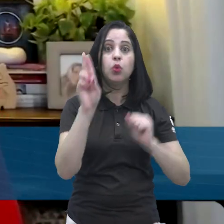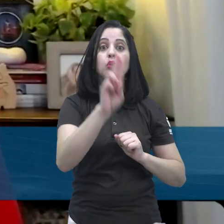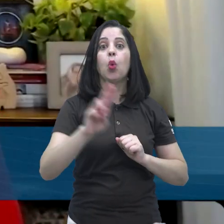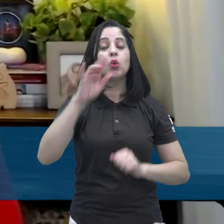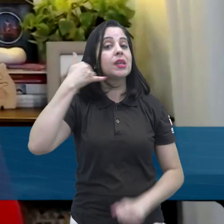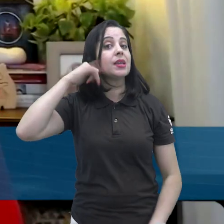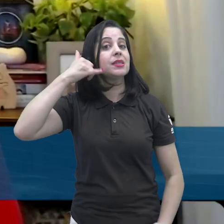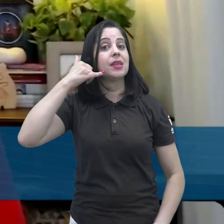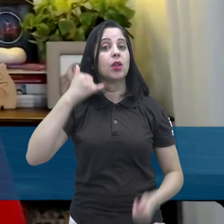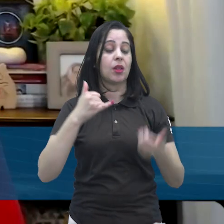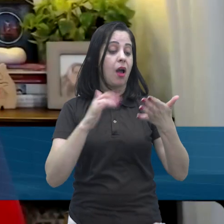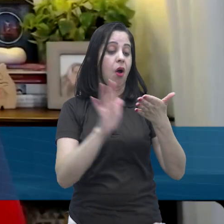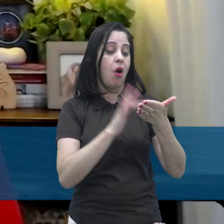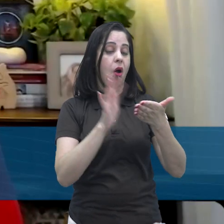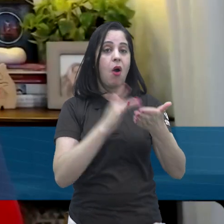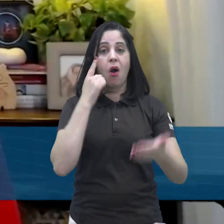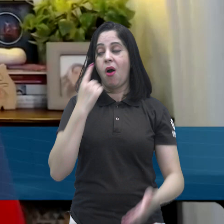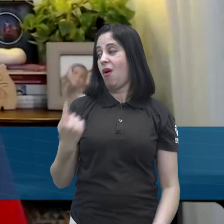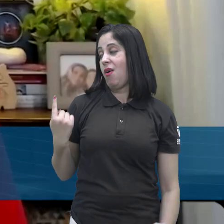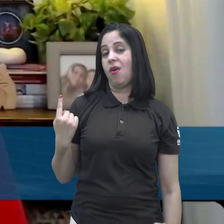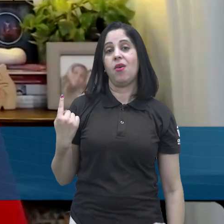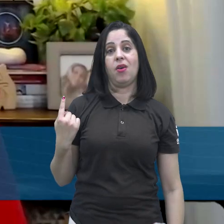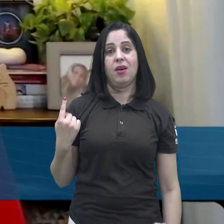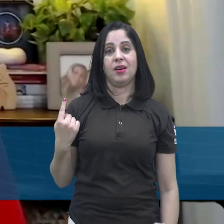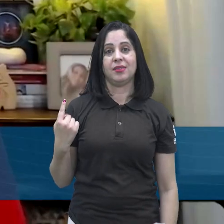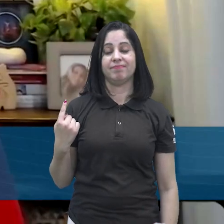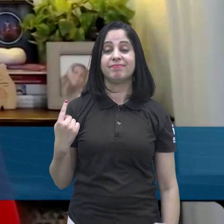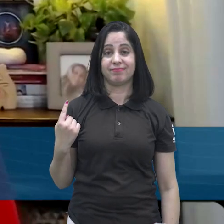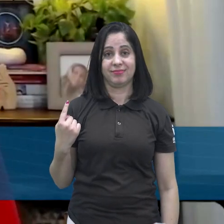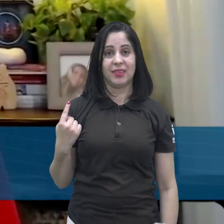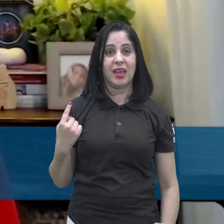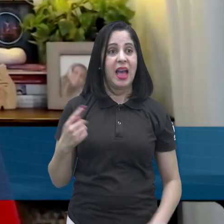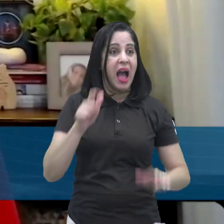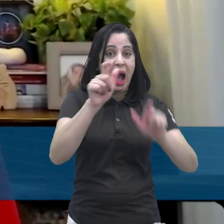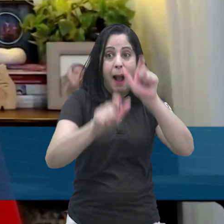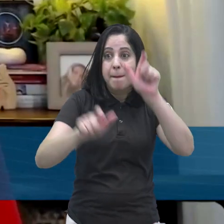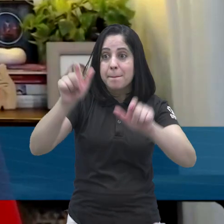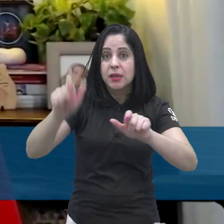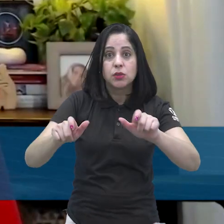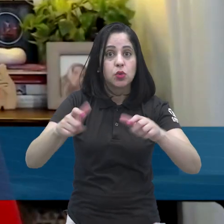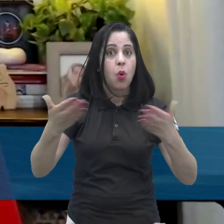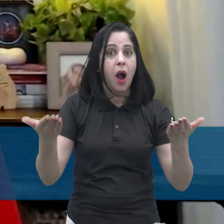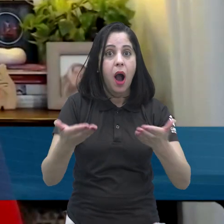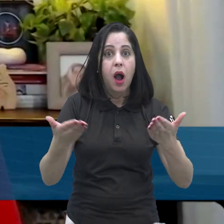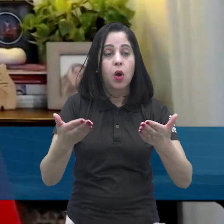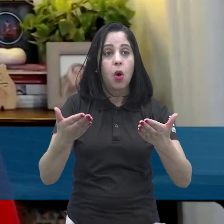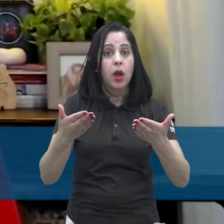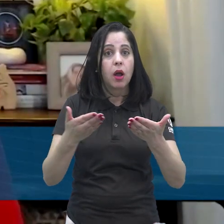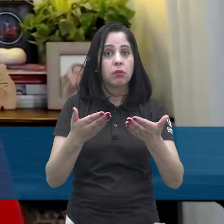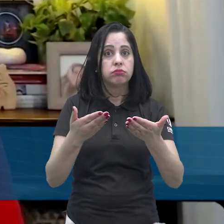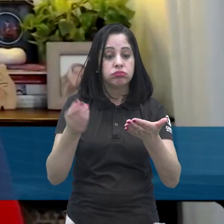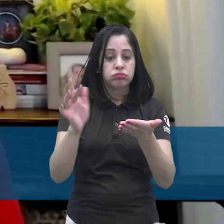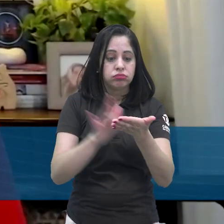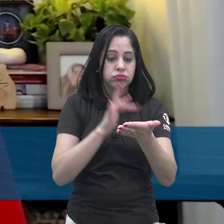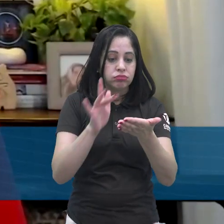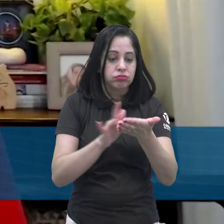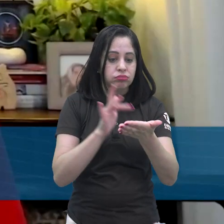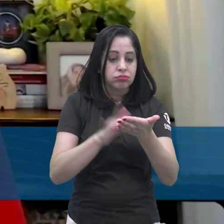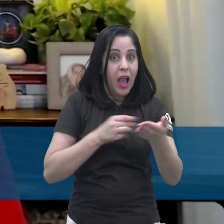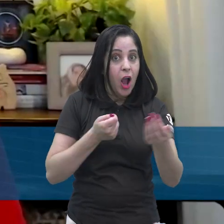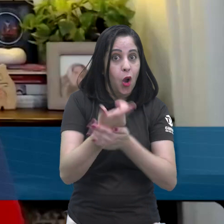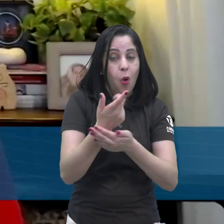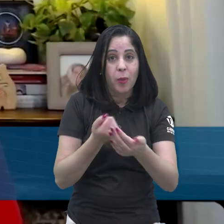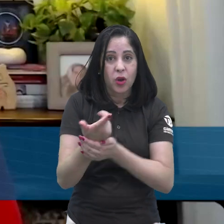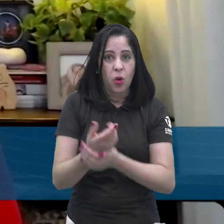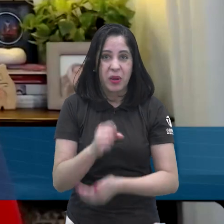da sua cidade estão com isso aqui na mão. Todas as suas concorrentes estão aqui na palma da mão da sua cliente. E a partir